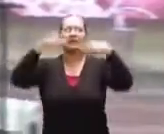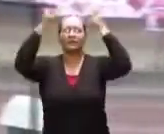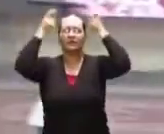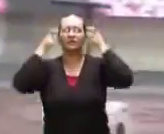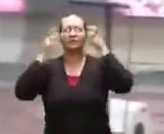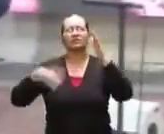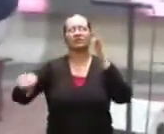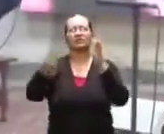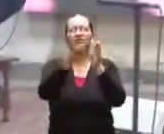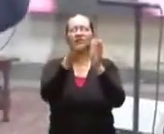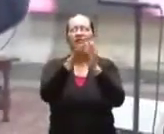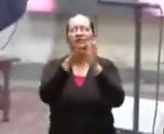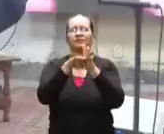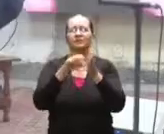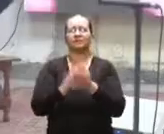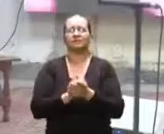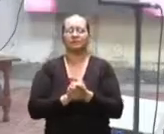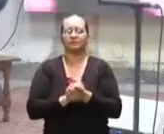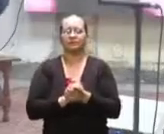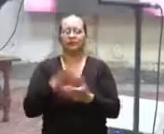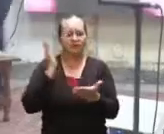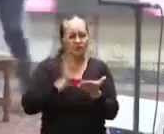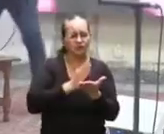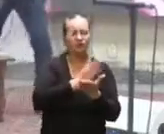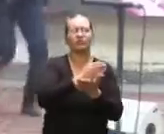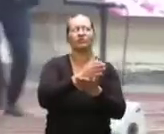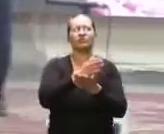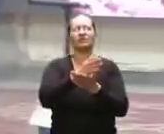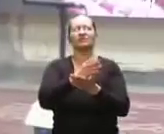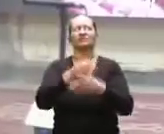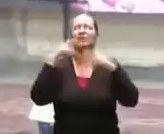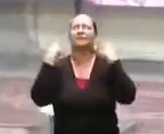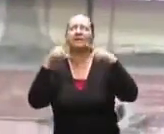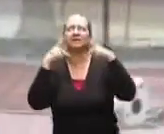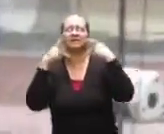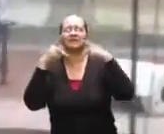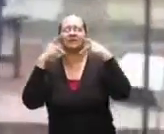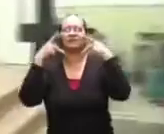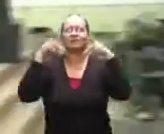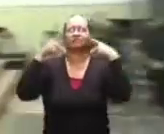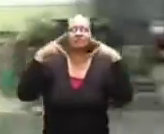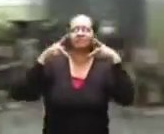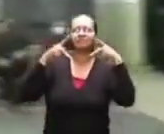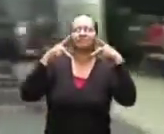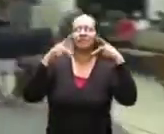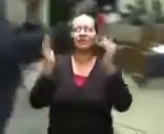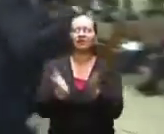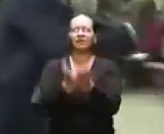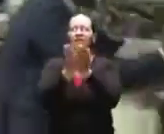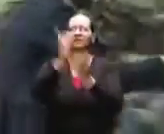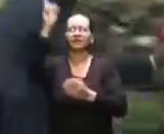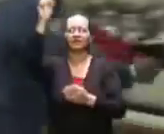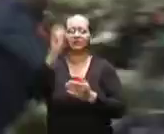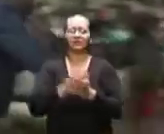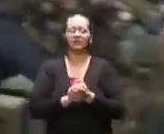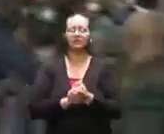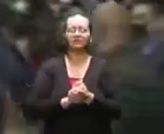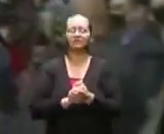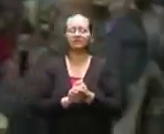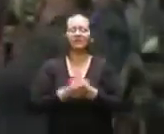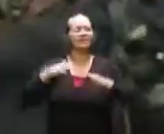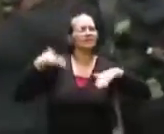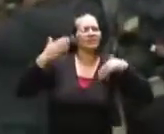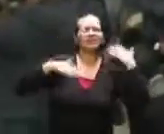Ô pastor, continua pregando. A coroa vai. Pega na mão do seu irmão. Anima ele, anima ela. A